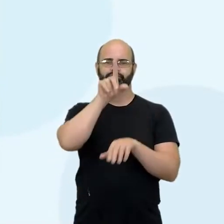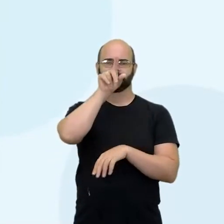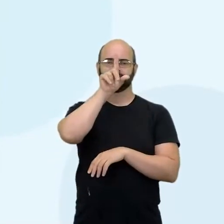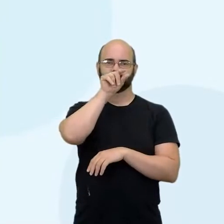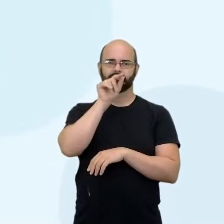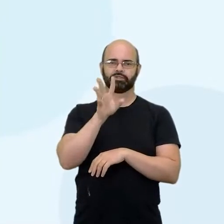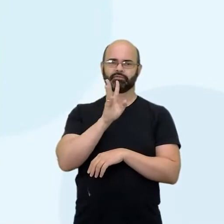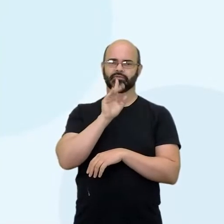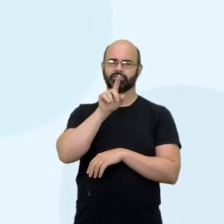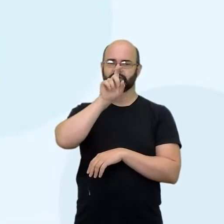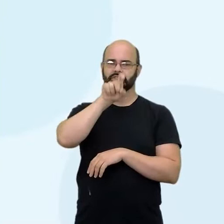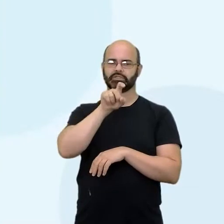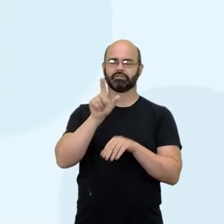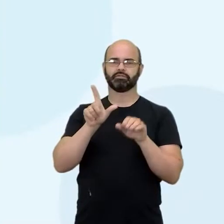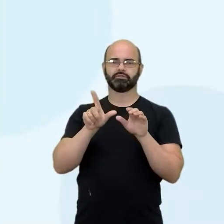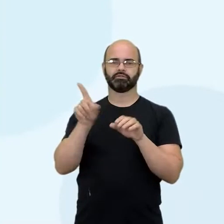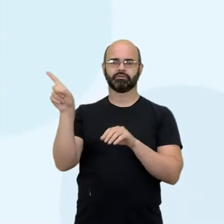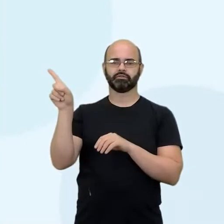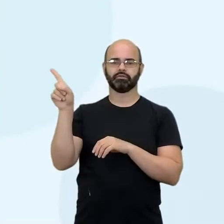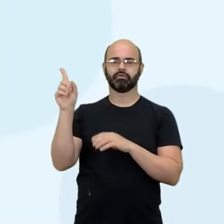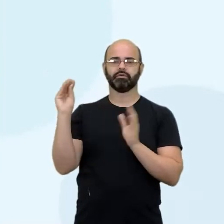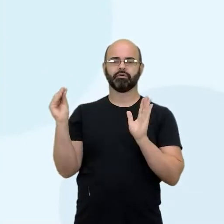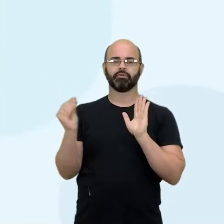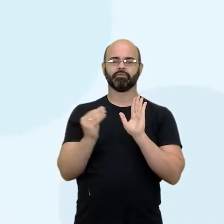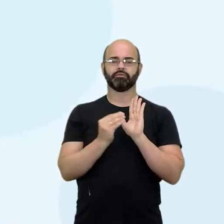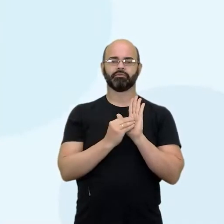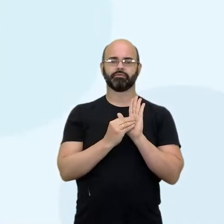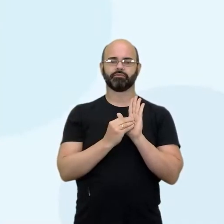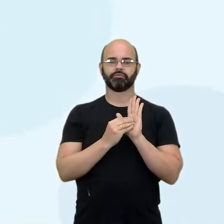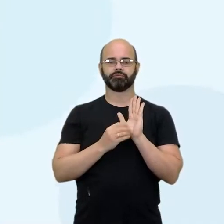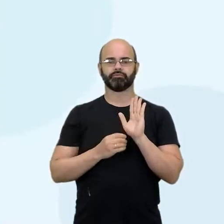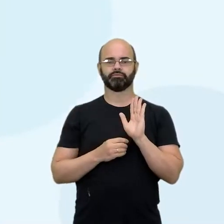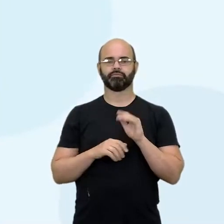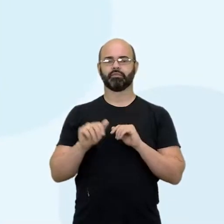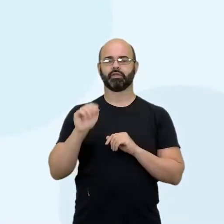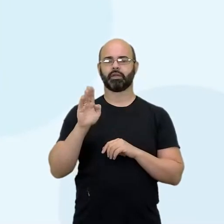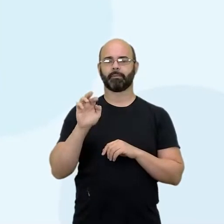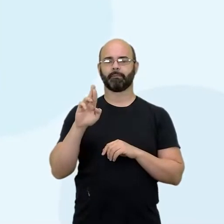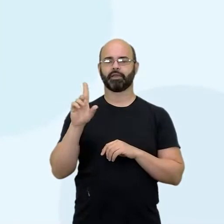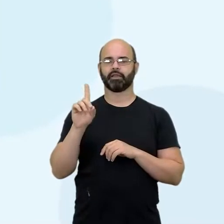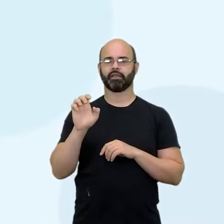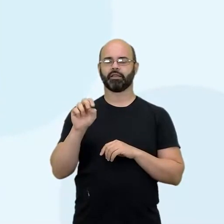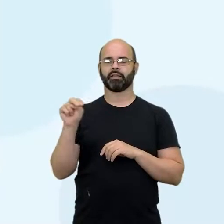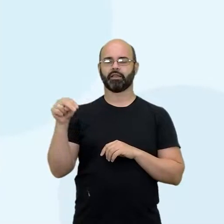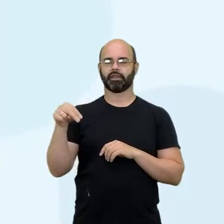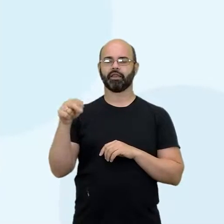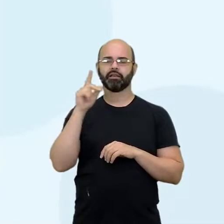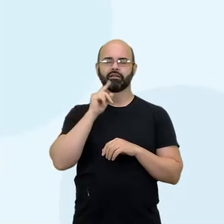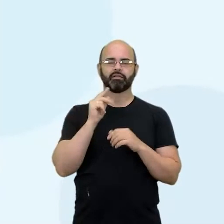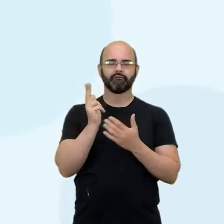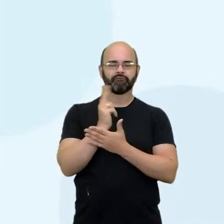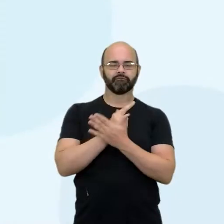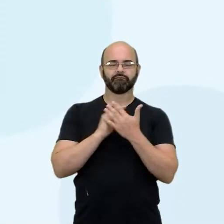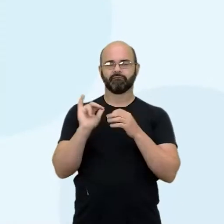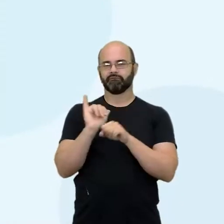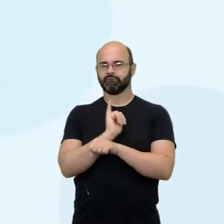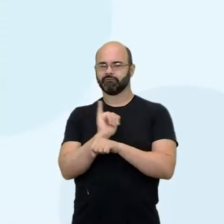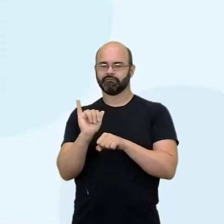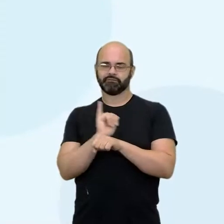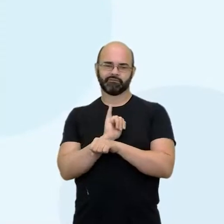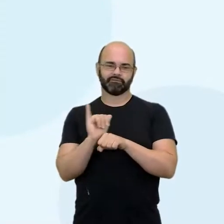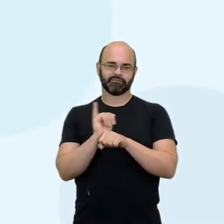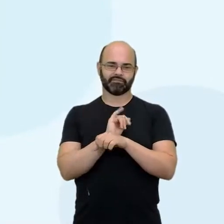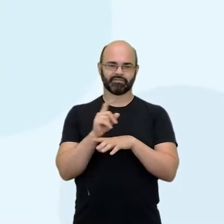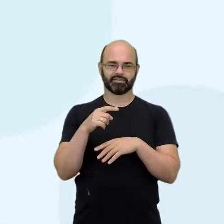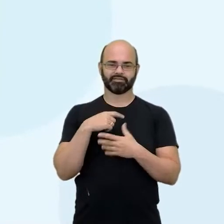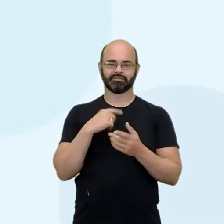aí você vê que o bestiário de Aberdeen, eles colocam, são as ilustrações mais artísticas, né? Então eles colocam essas... eu coloquei o